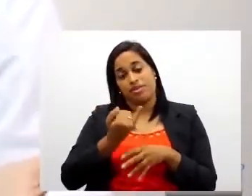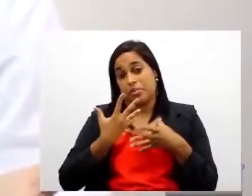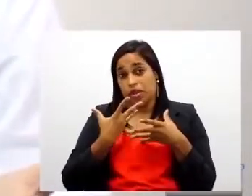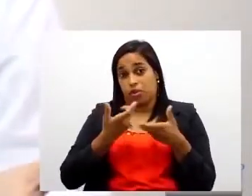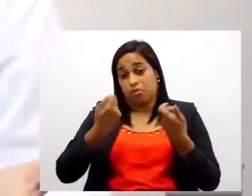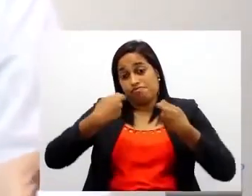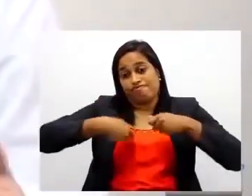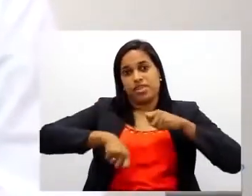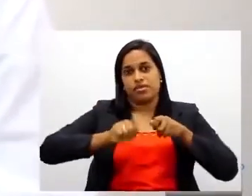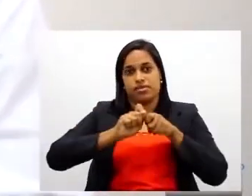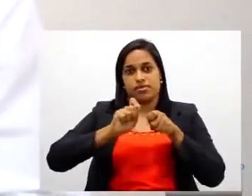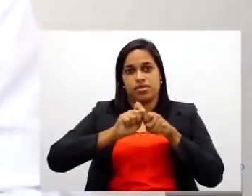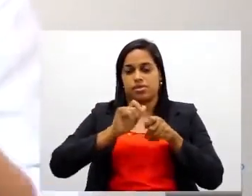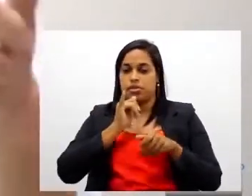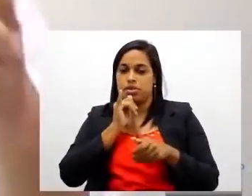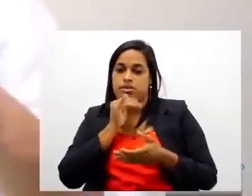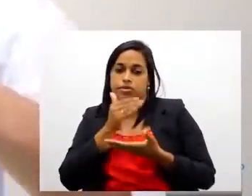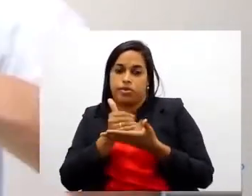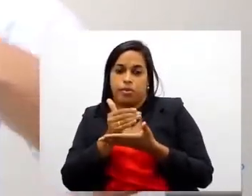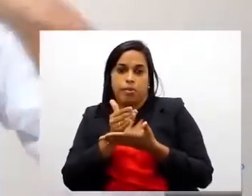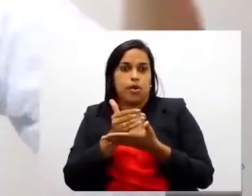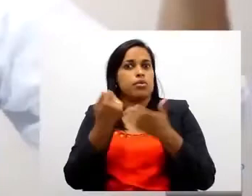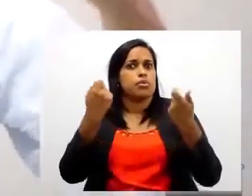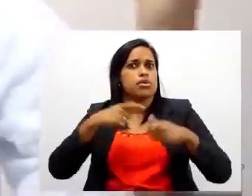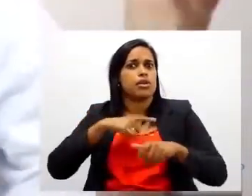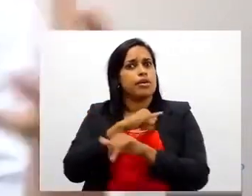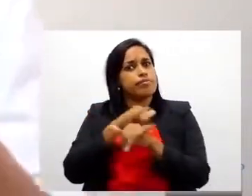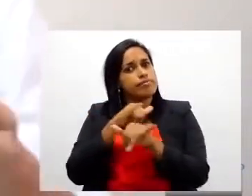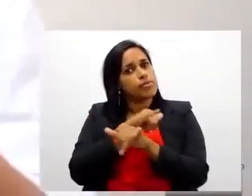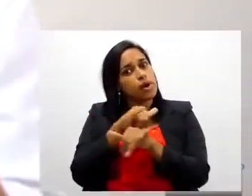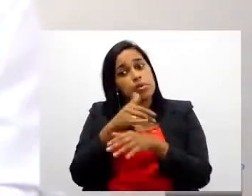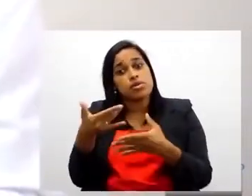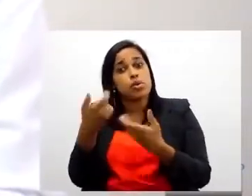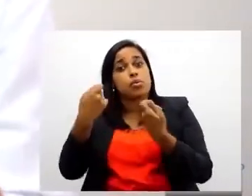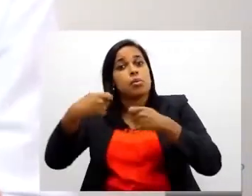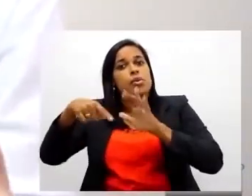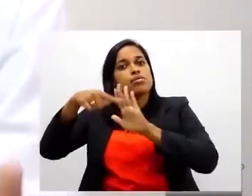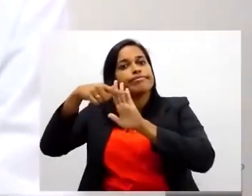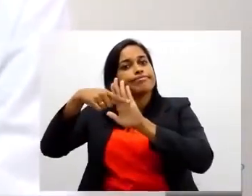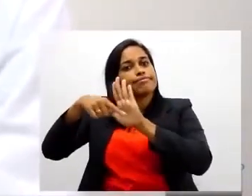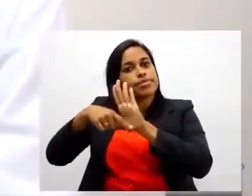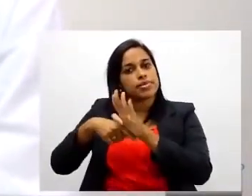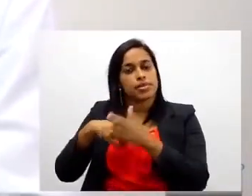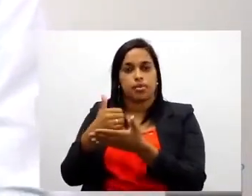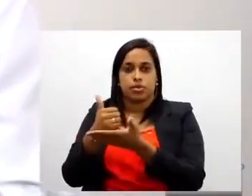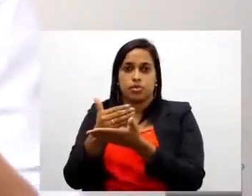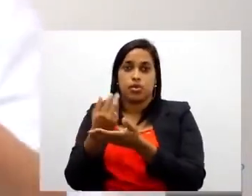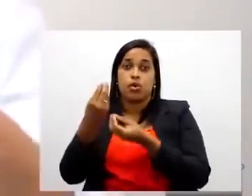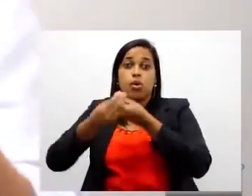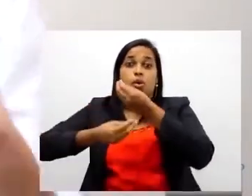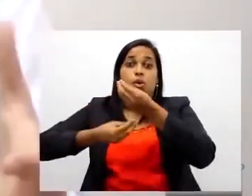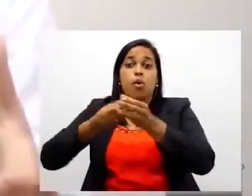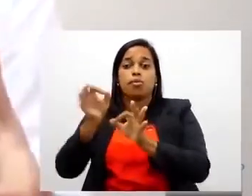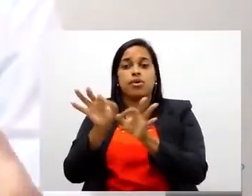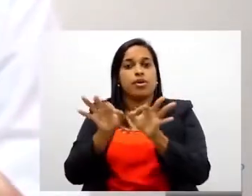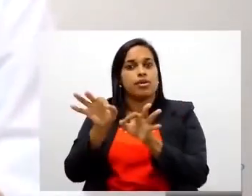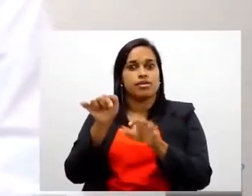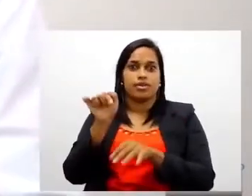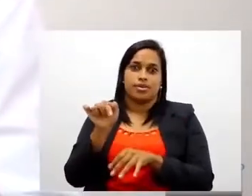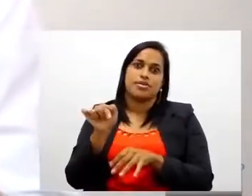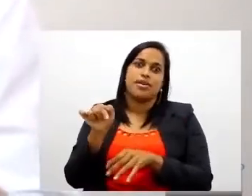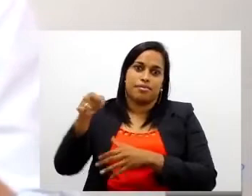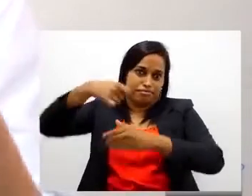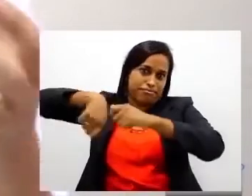coisa que a gente deseja fazer. Se eu quero fazer um bolo, eu preciso ter informação do que eu preciso para fazer esse bolo. Preciso saber como eu preparo